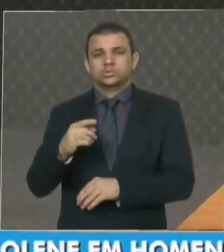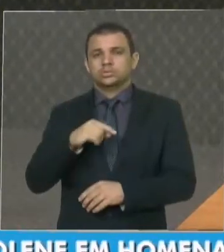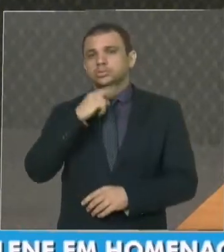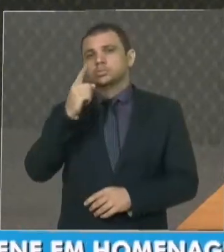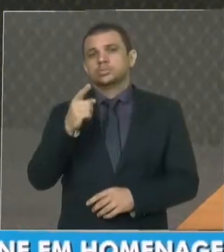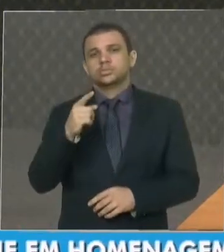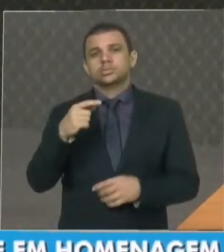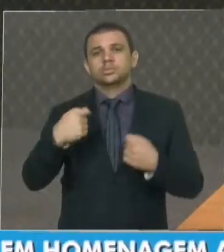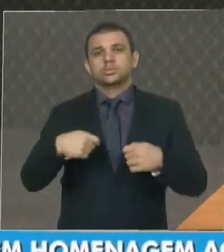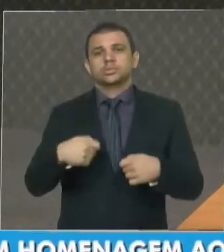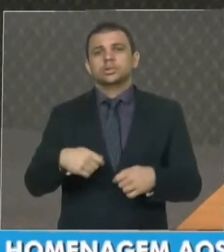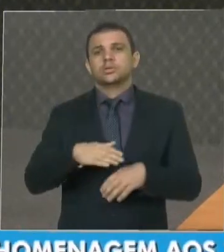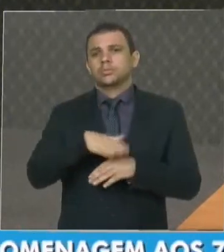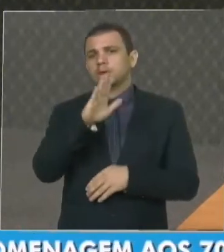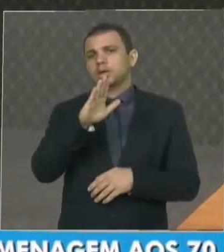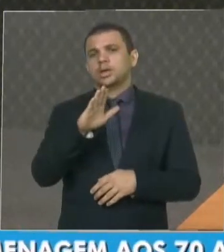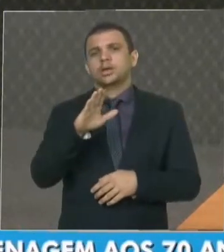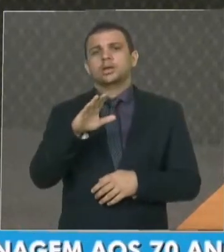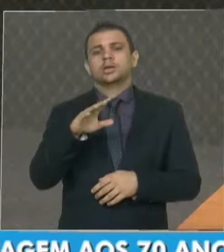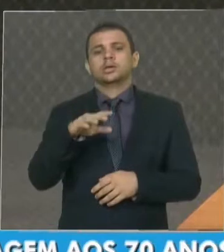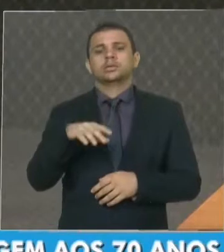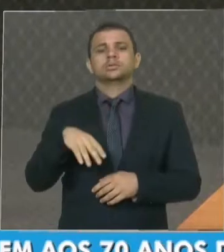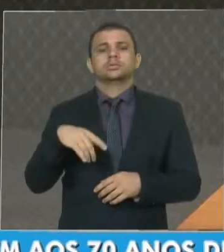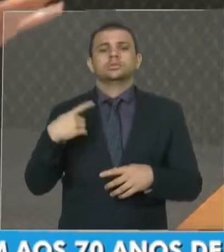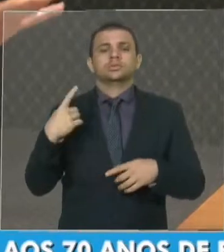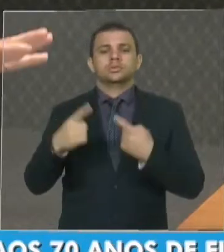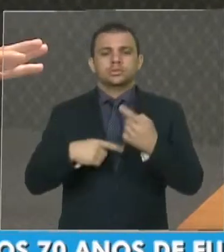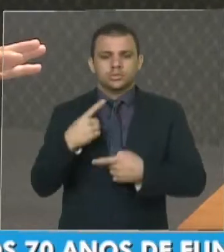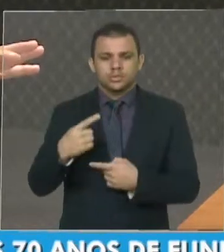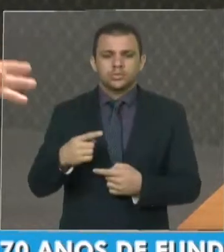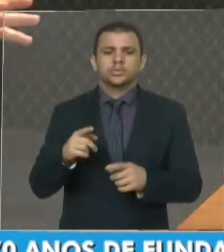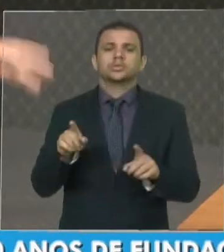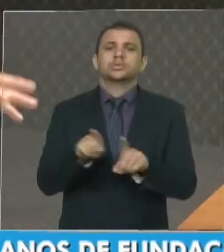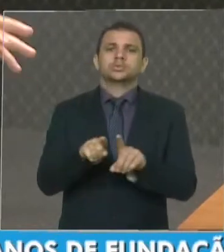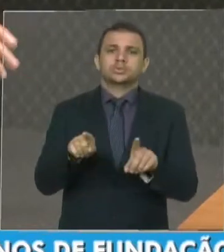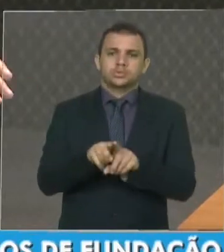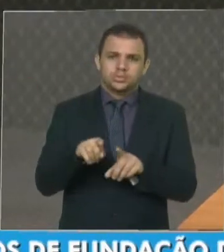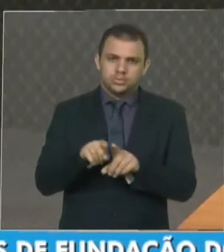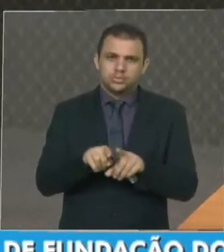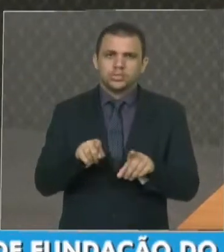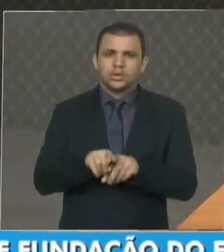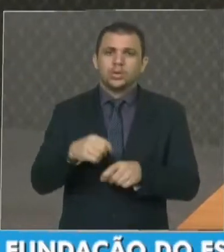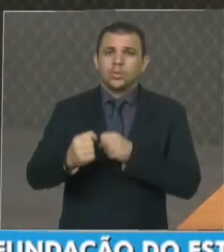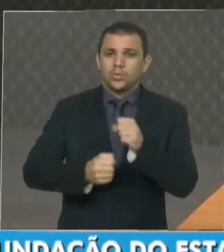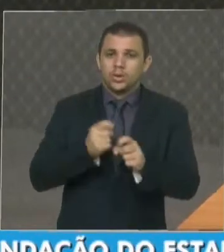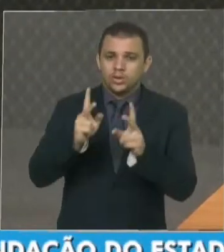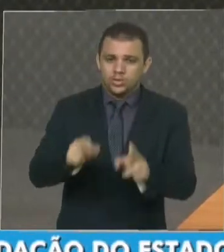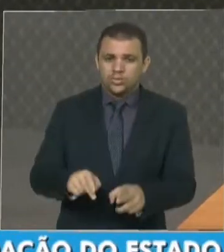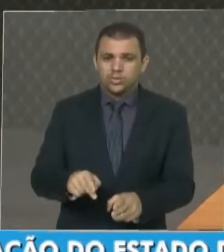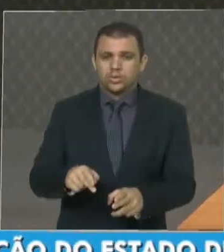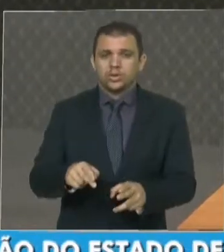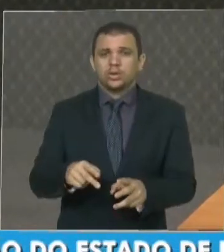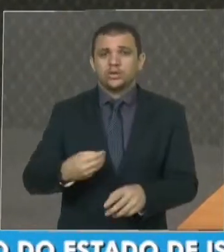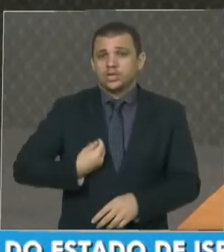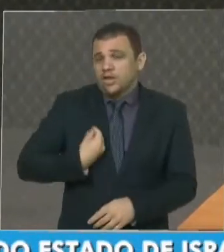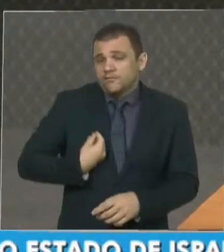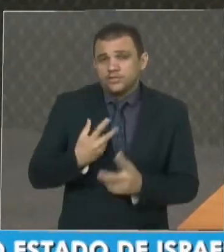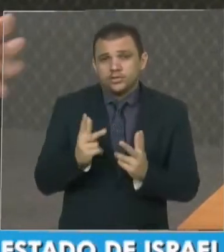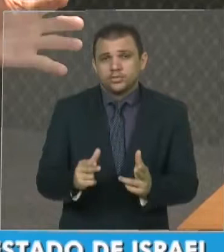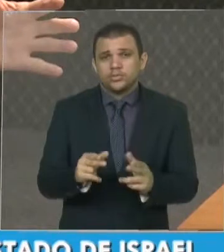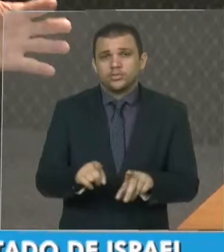para correr, mais 3, 4, até chegar nesse. Isso também não, na vida de um